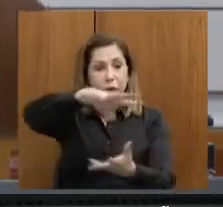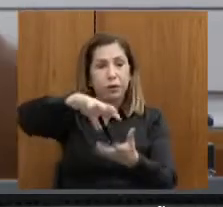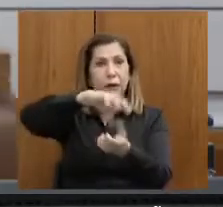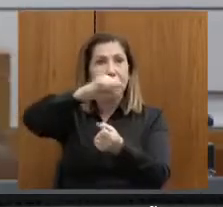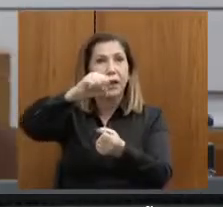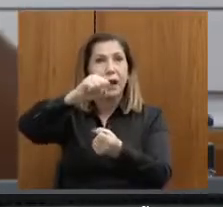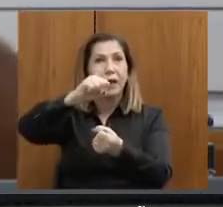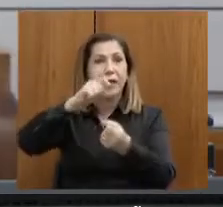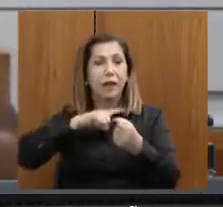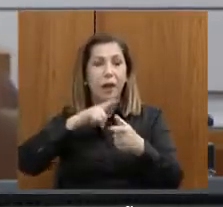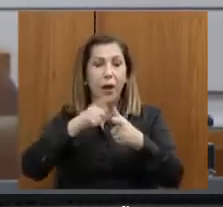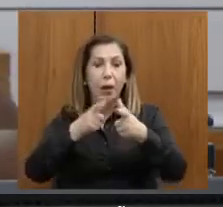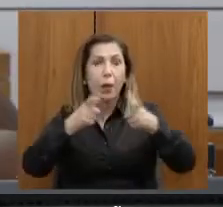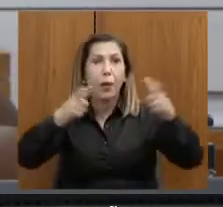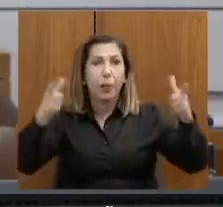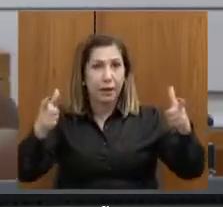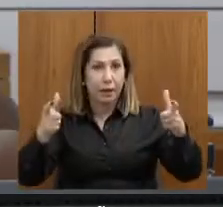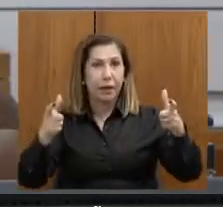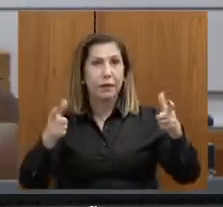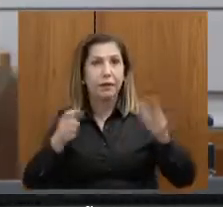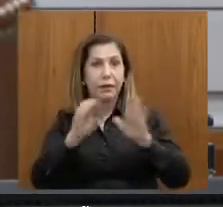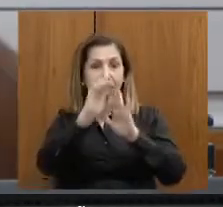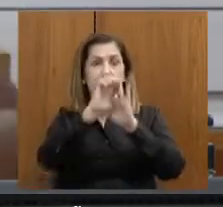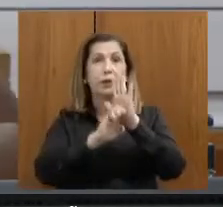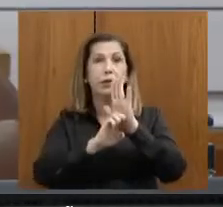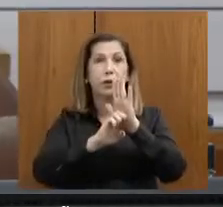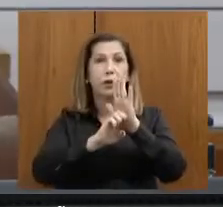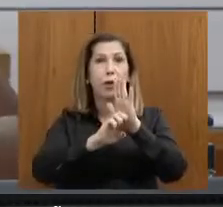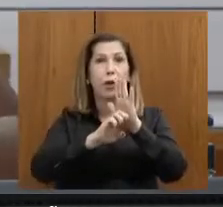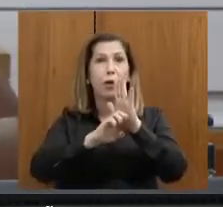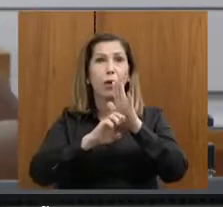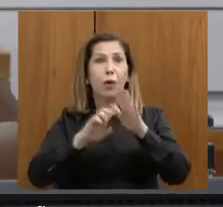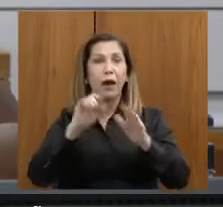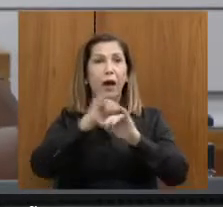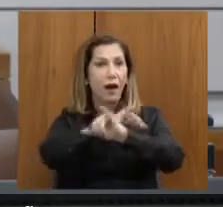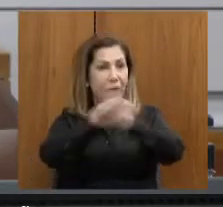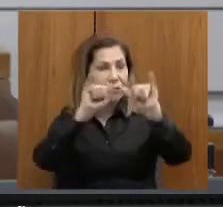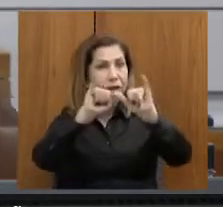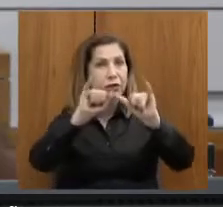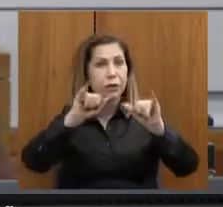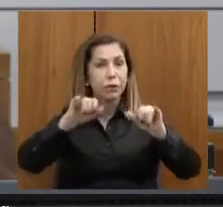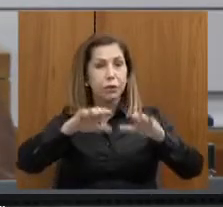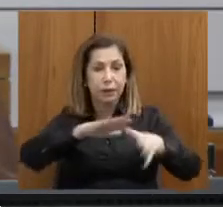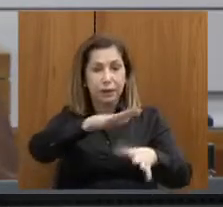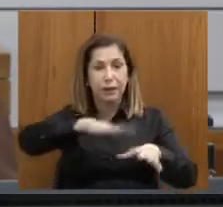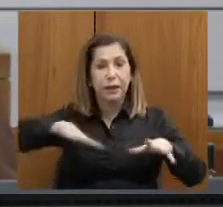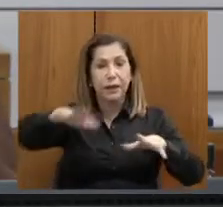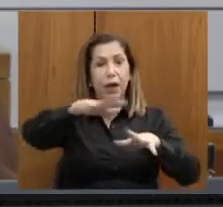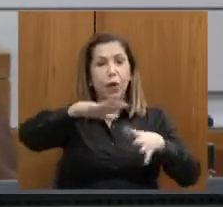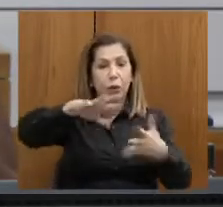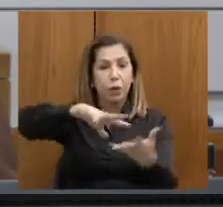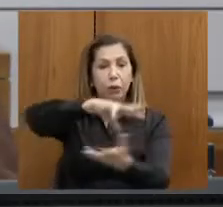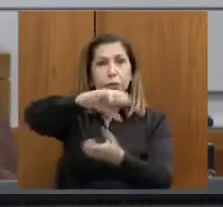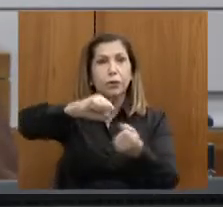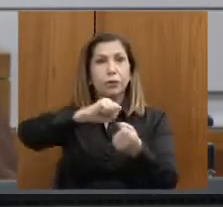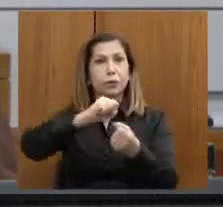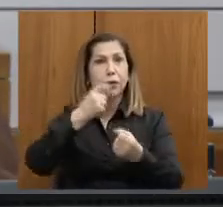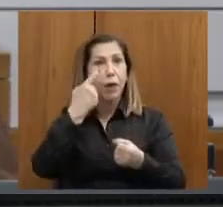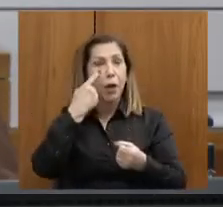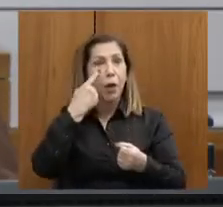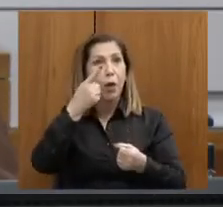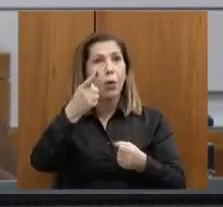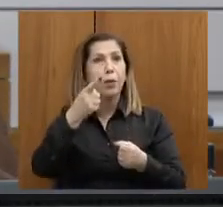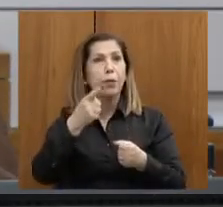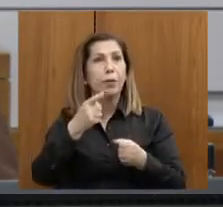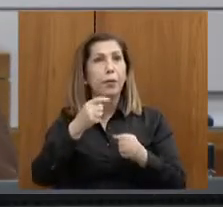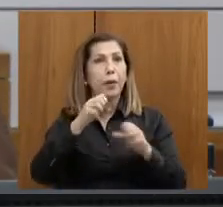aumentar e quando abriu o edital aí do território sustentável aviso para vocês mas está aberto esse aqui ó eu mandei para